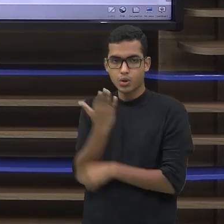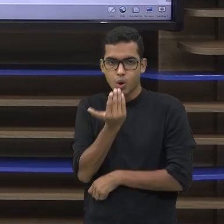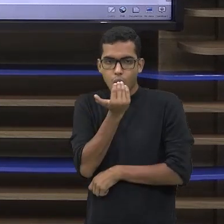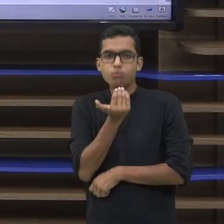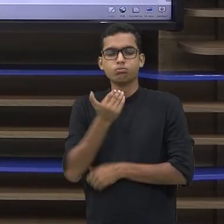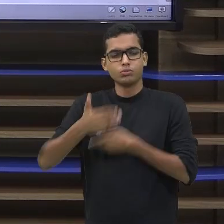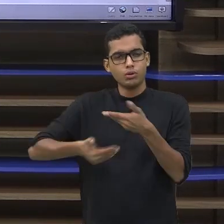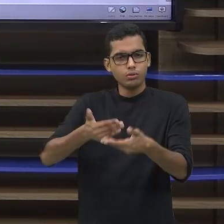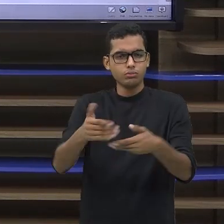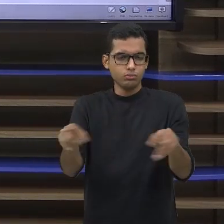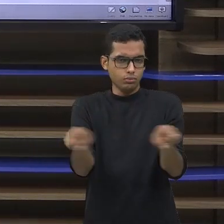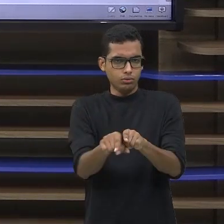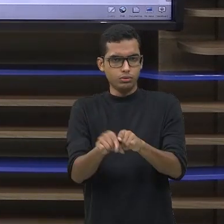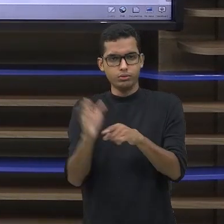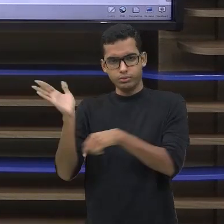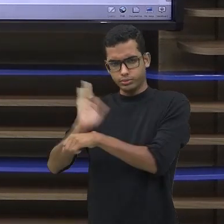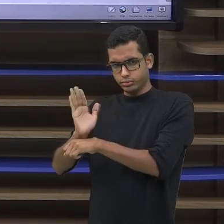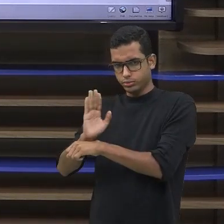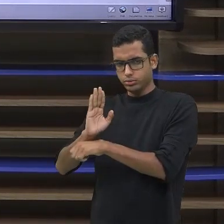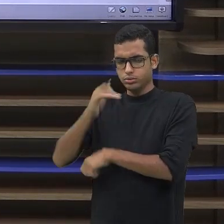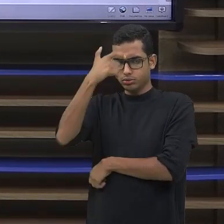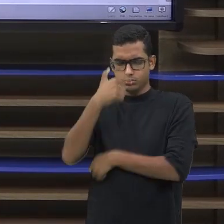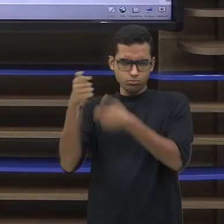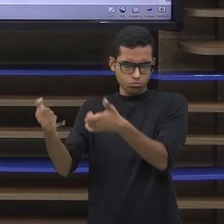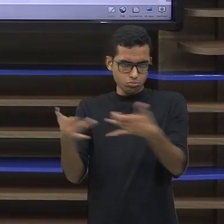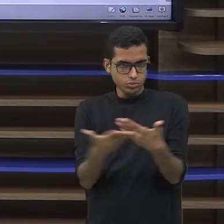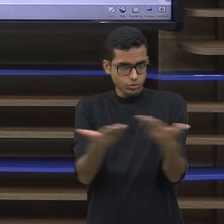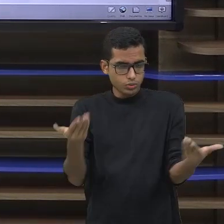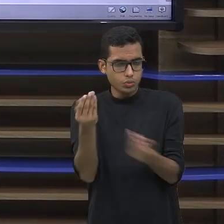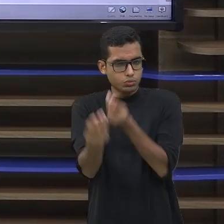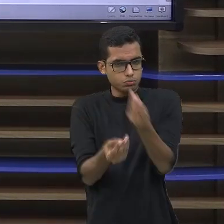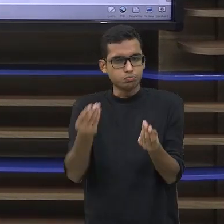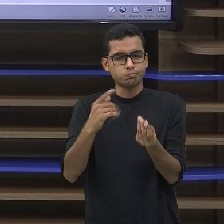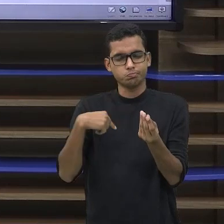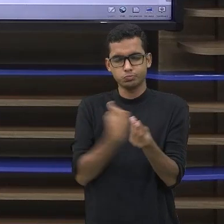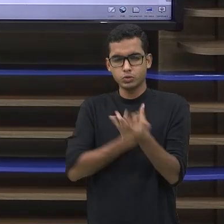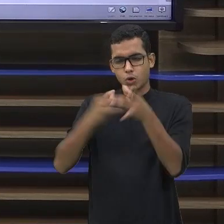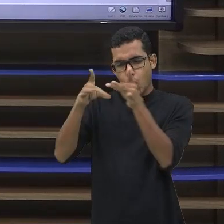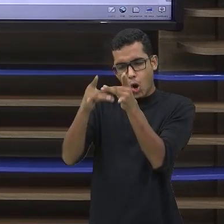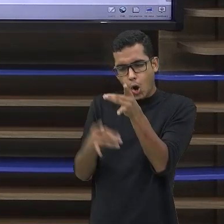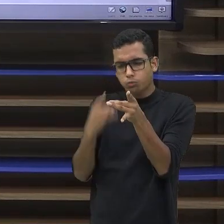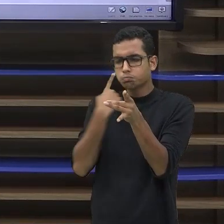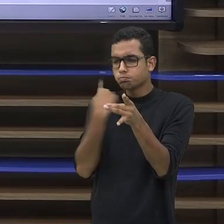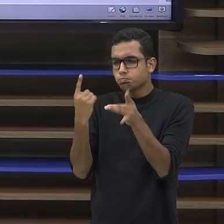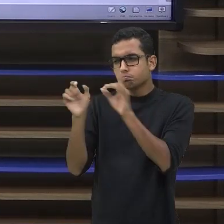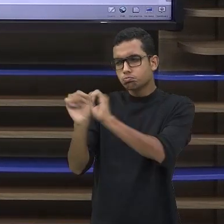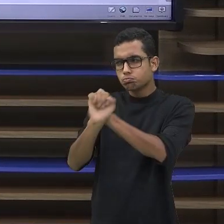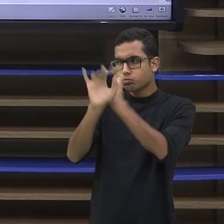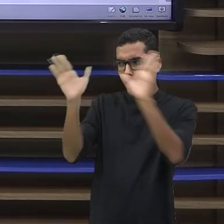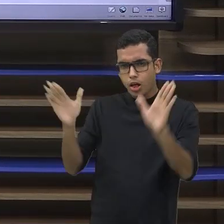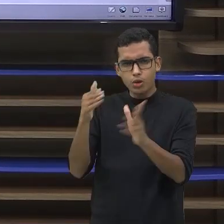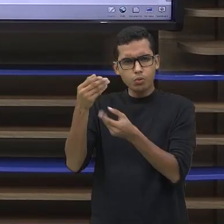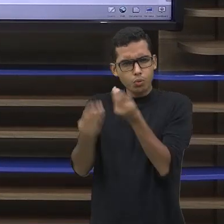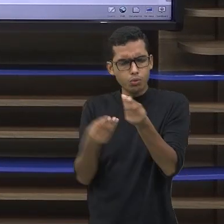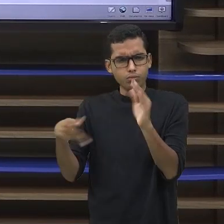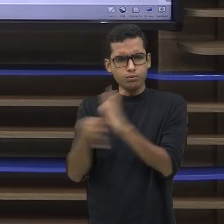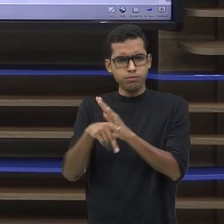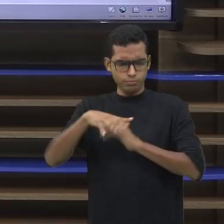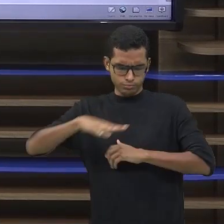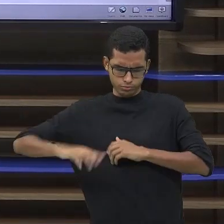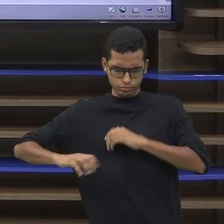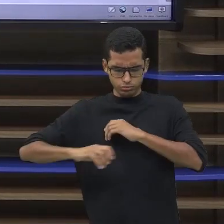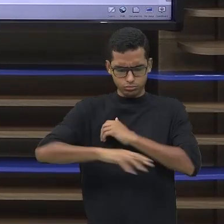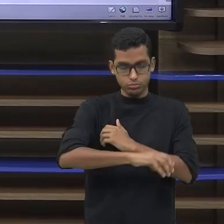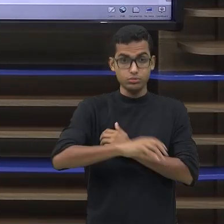que aí eu vou comentando exatamente, a gente vê com mais detalhes, né, uma esponja. Essa esponja, ela